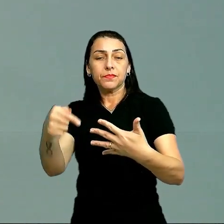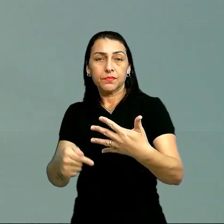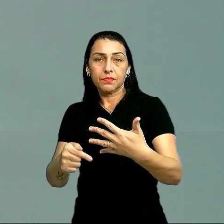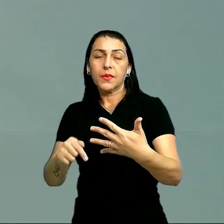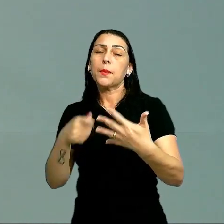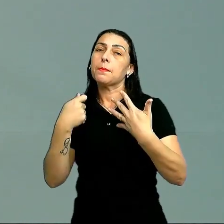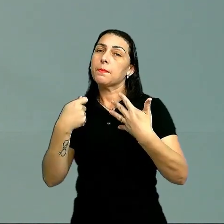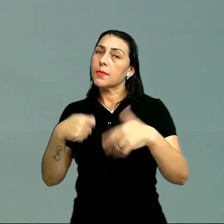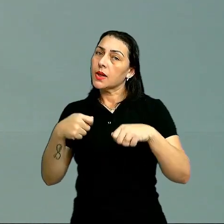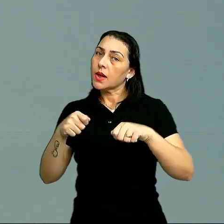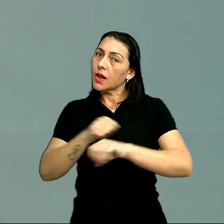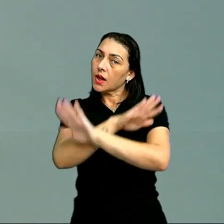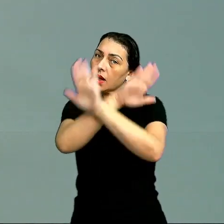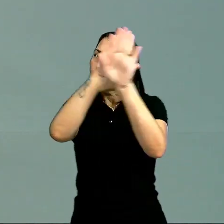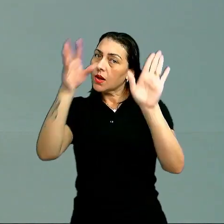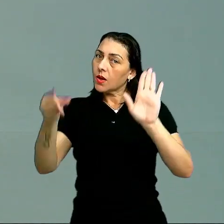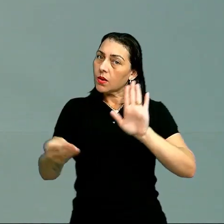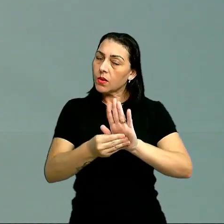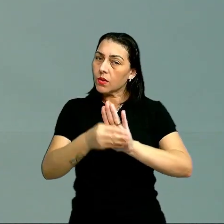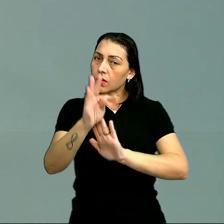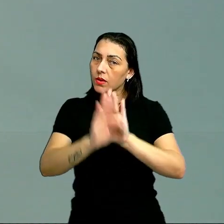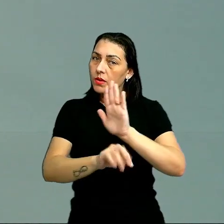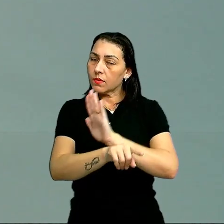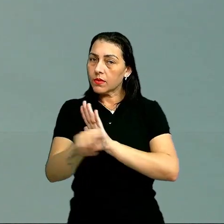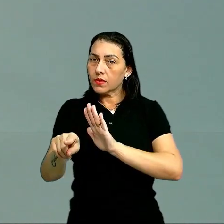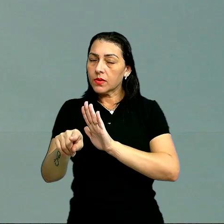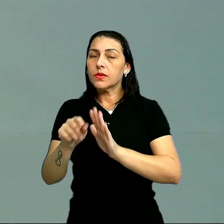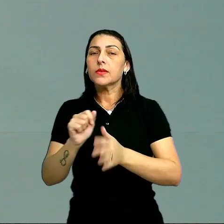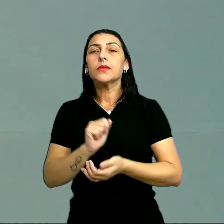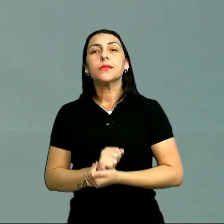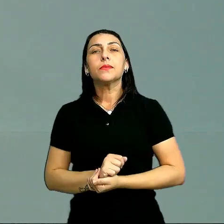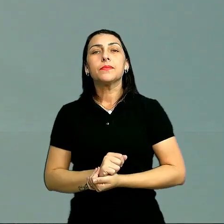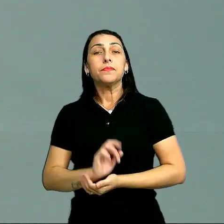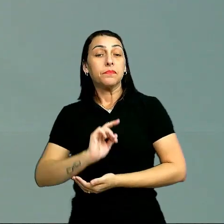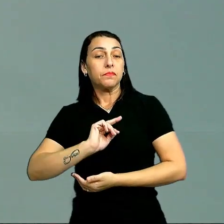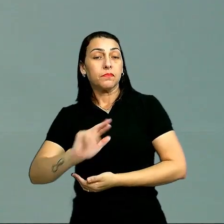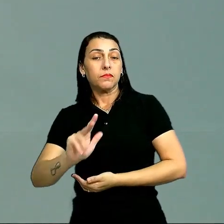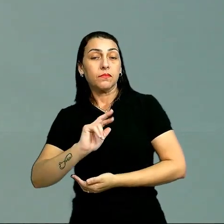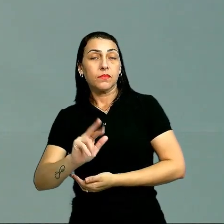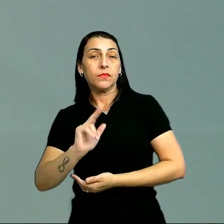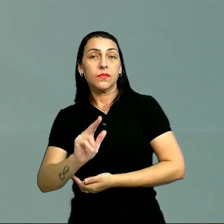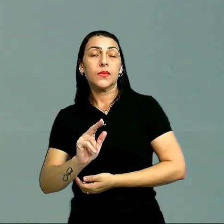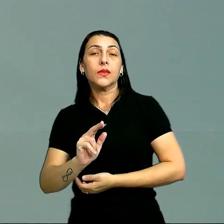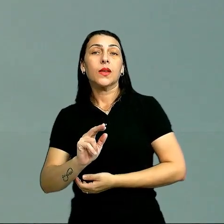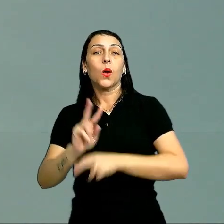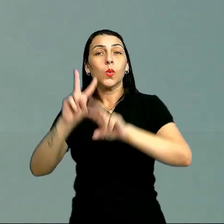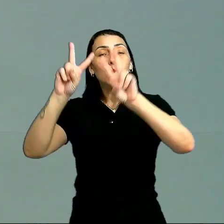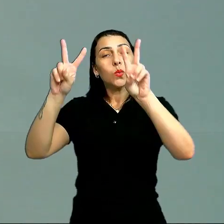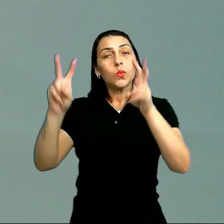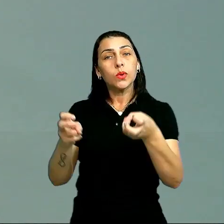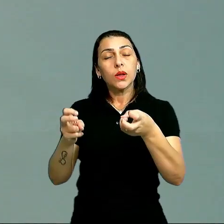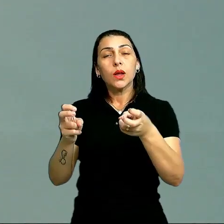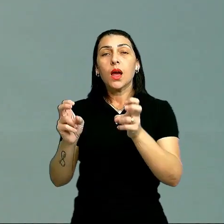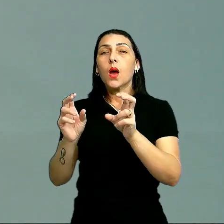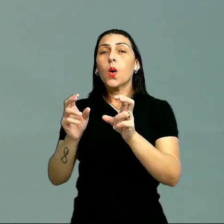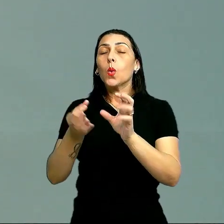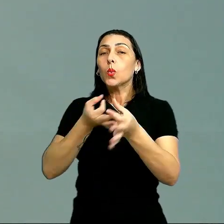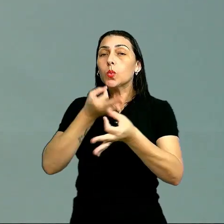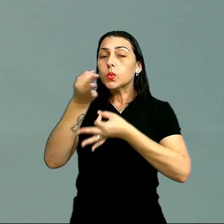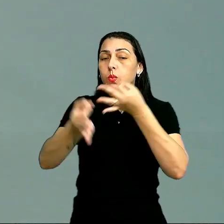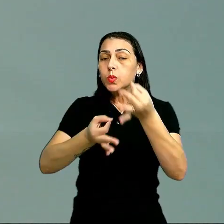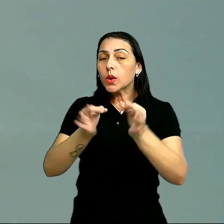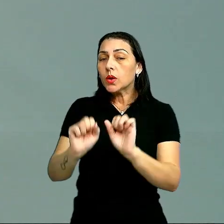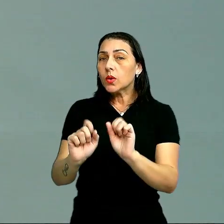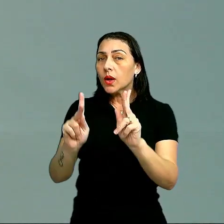fatos que precisam ser colocados no texto de vocês. Então, assim, não é simplesmente citar o tema e colar os argumentos e já